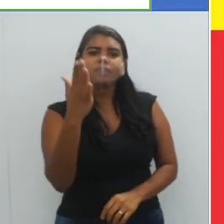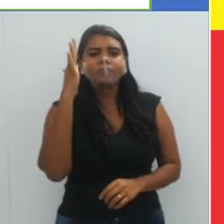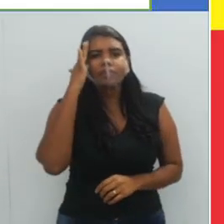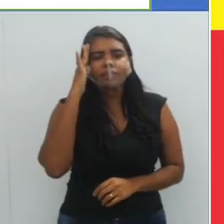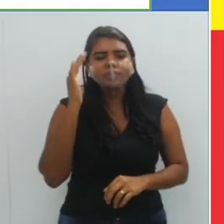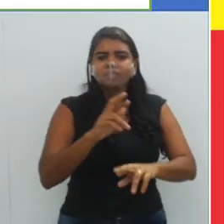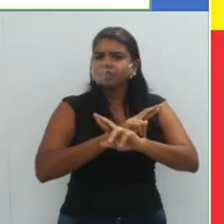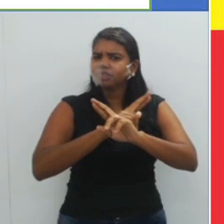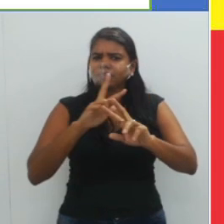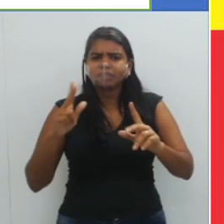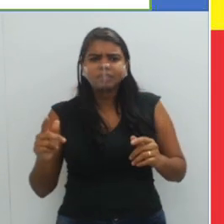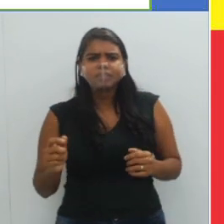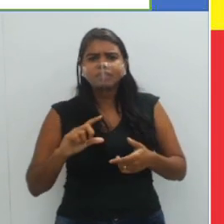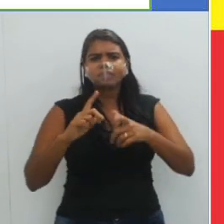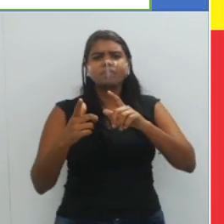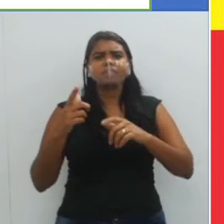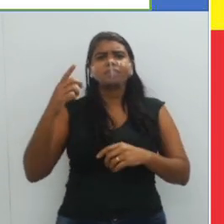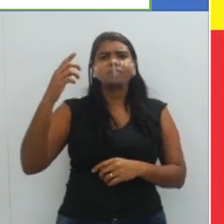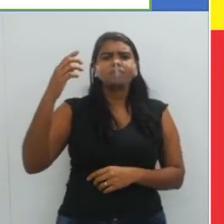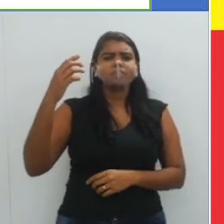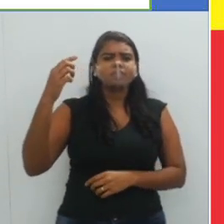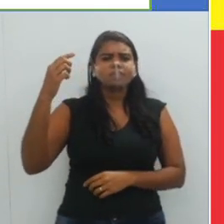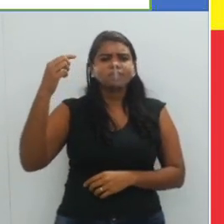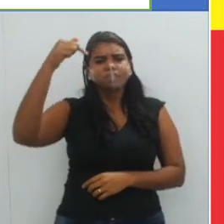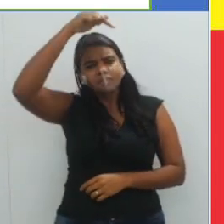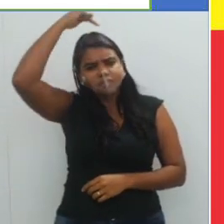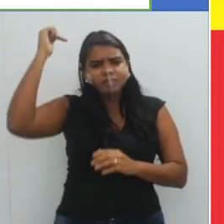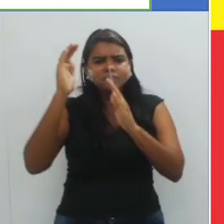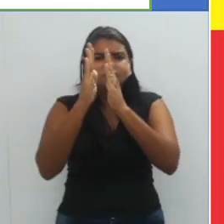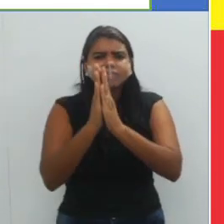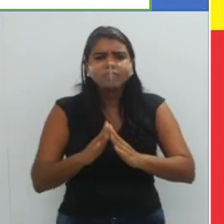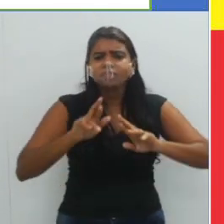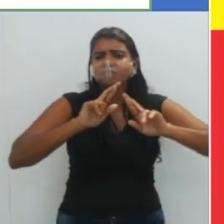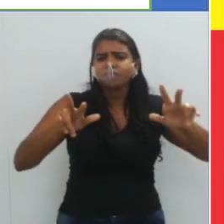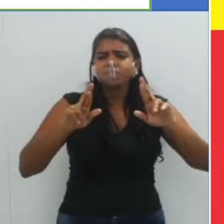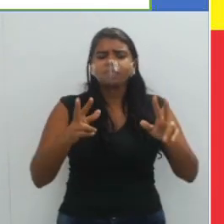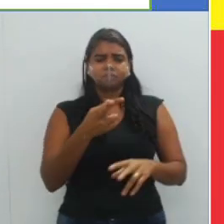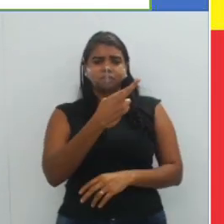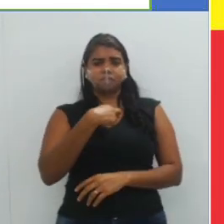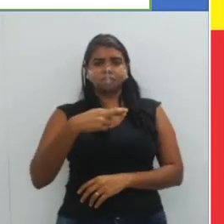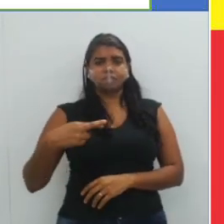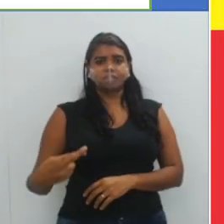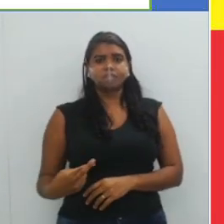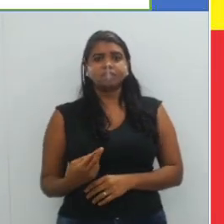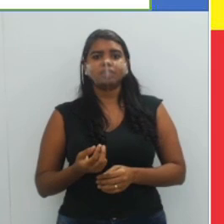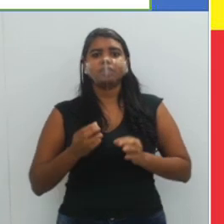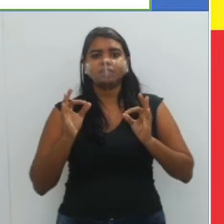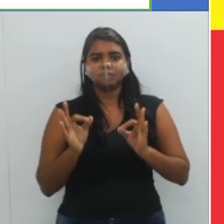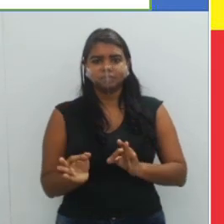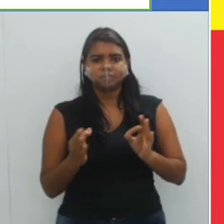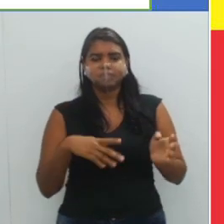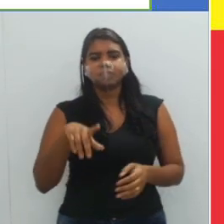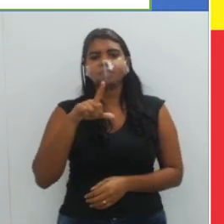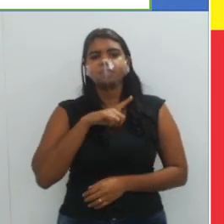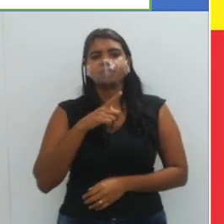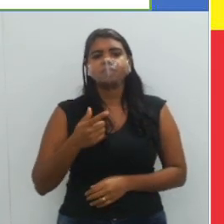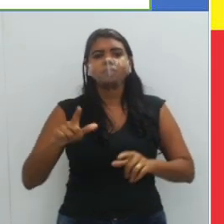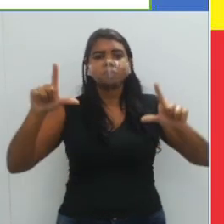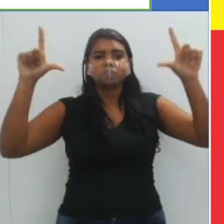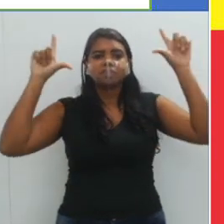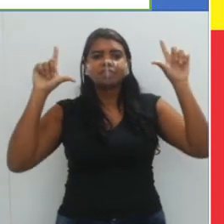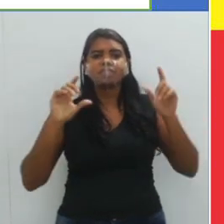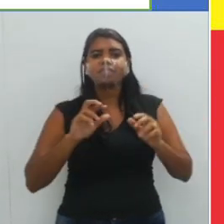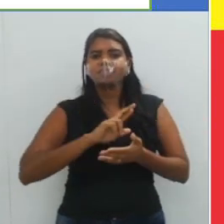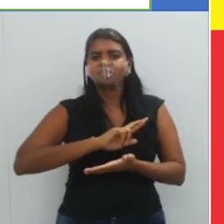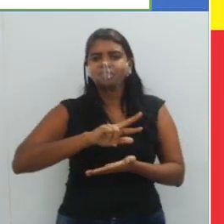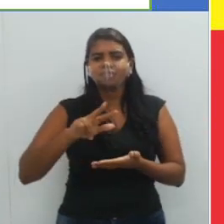vários símbolos que são sagrados para as mais diversas religiões, certo? Como nós temos na tela aí, nós